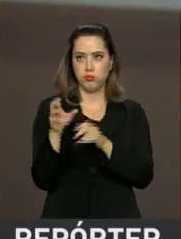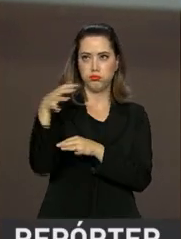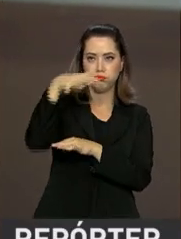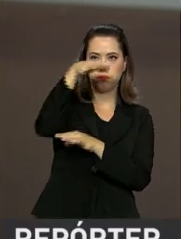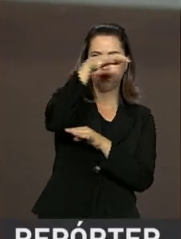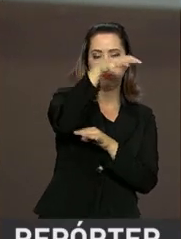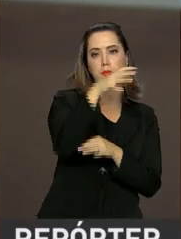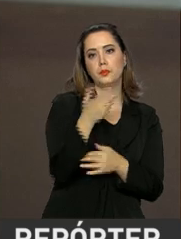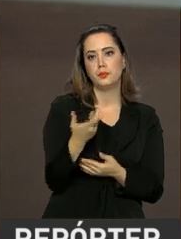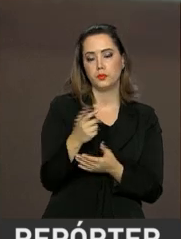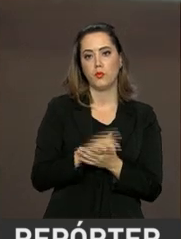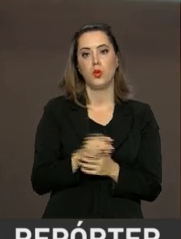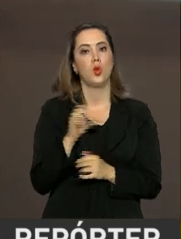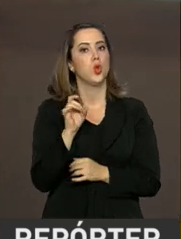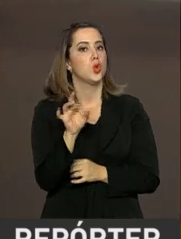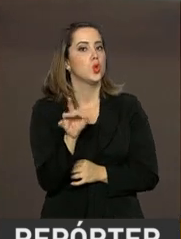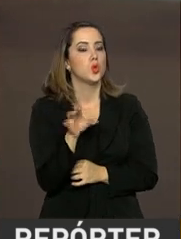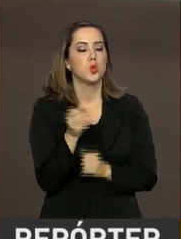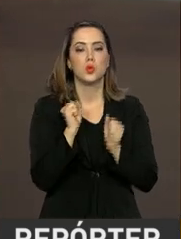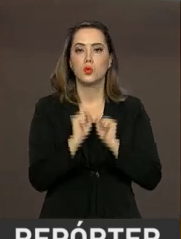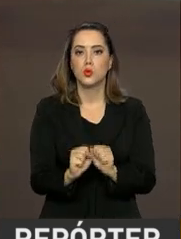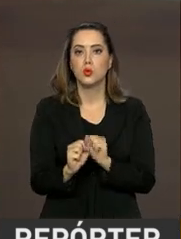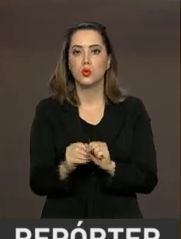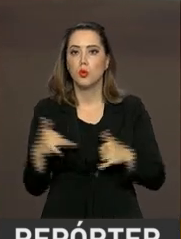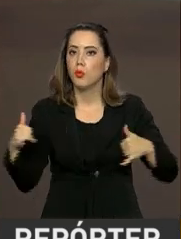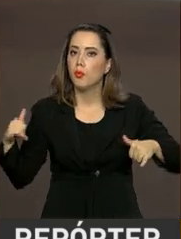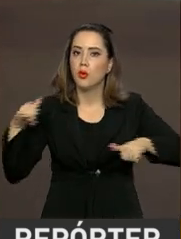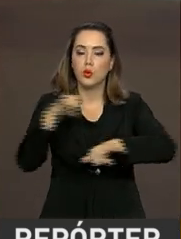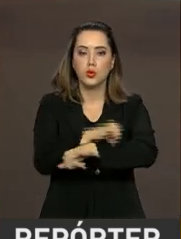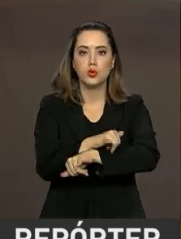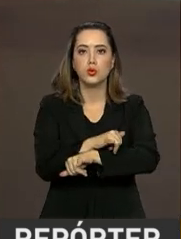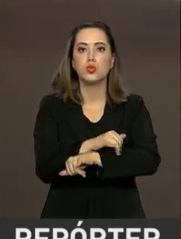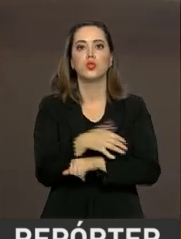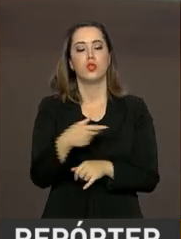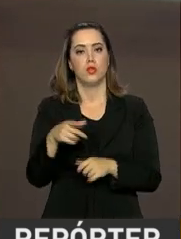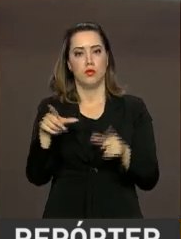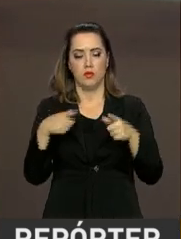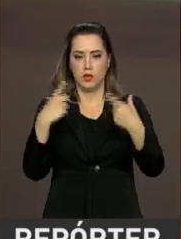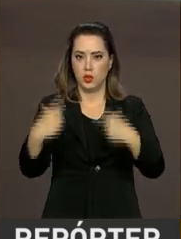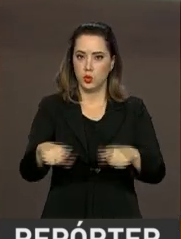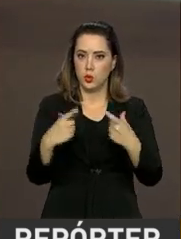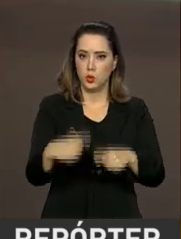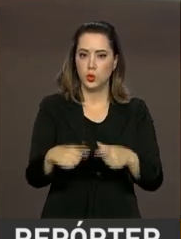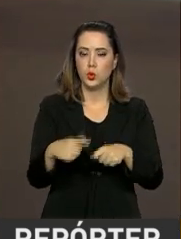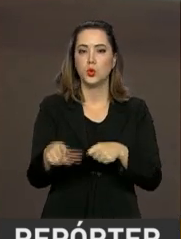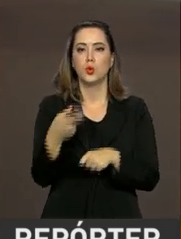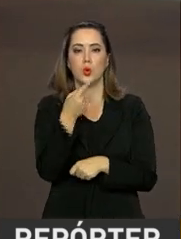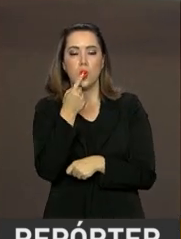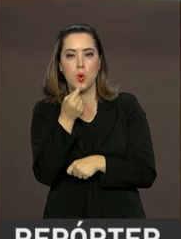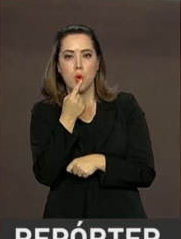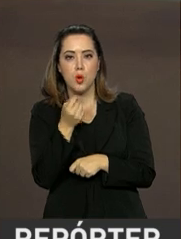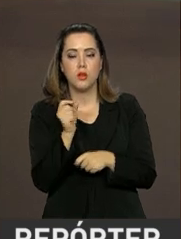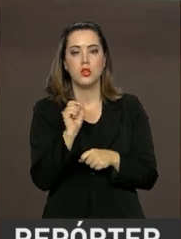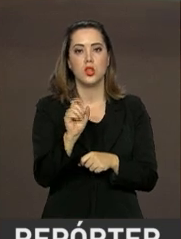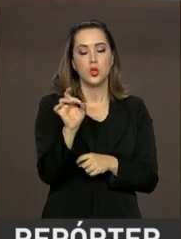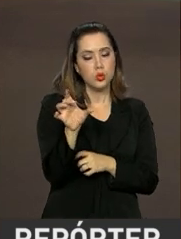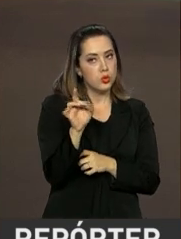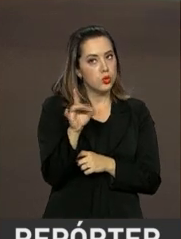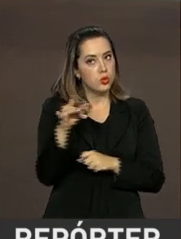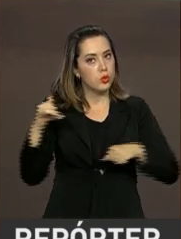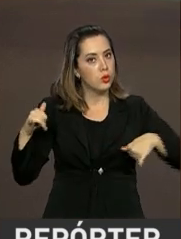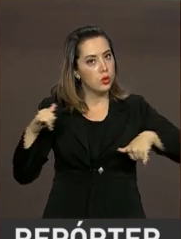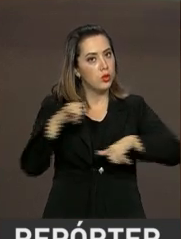Só está autorizado o voo na área vermelha para aeronaves que estejam diretamente envolvidas com